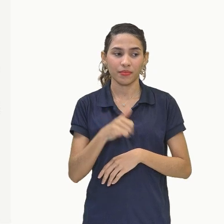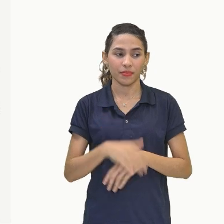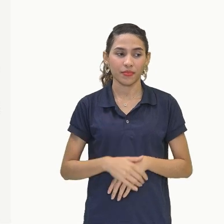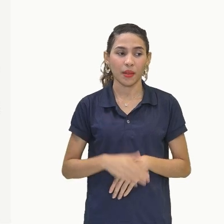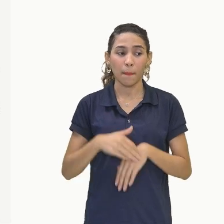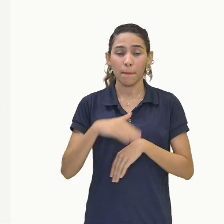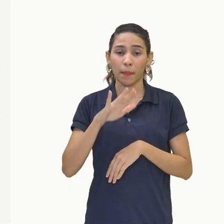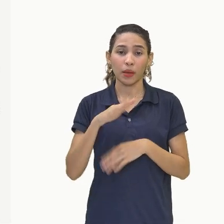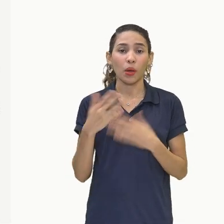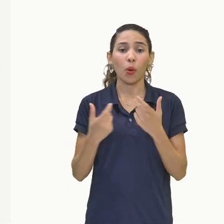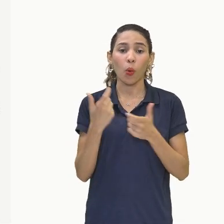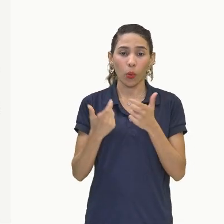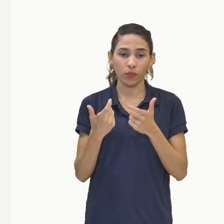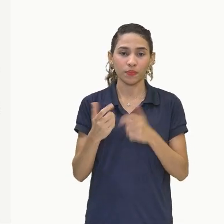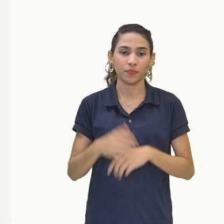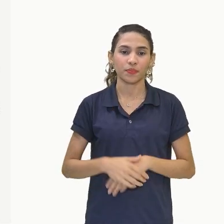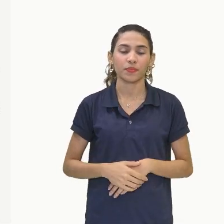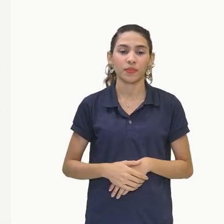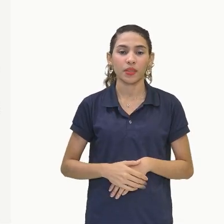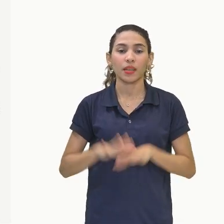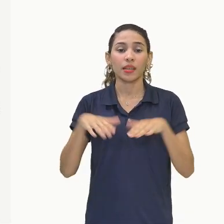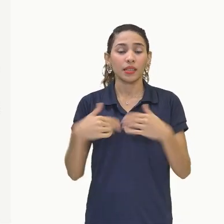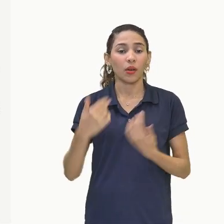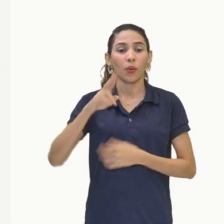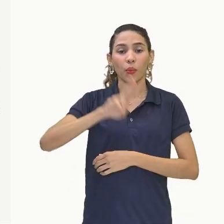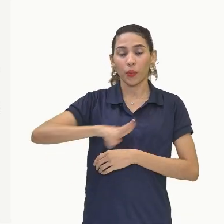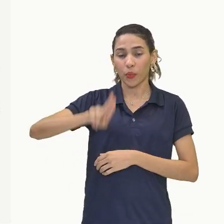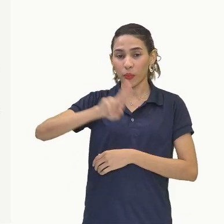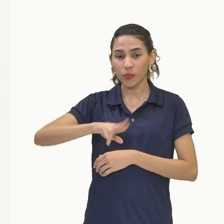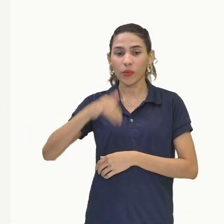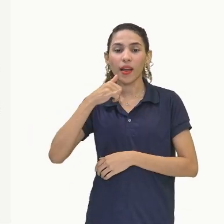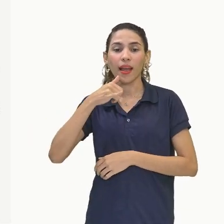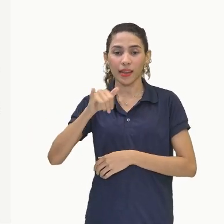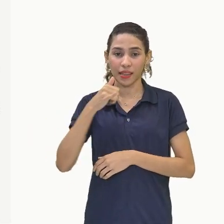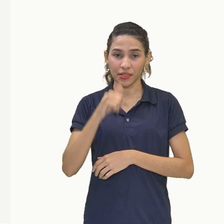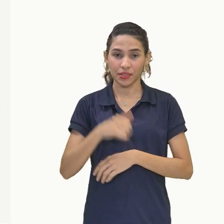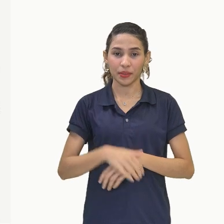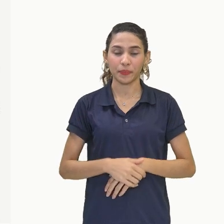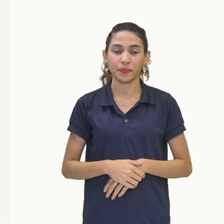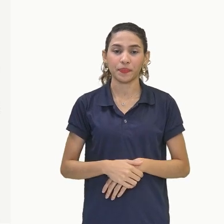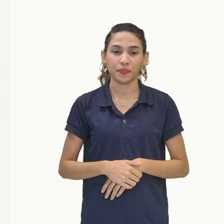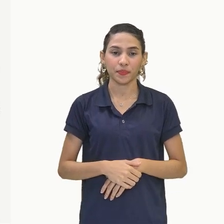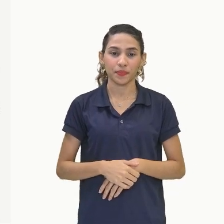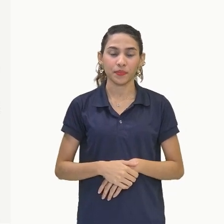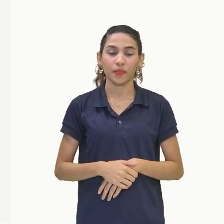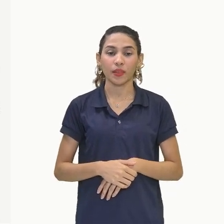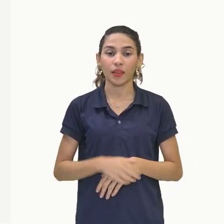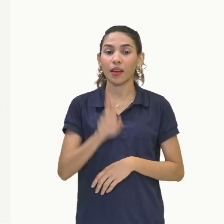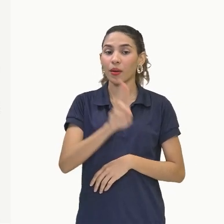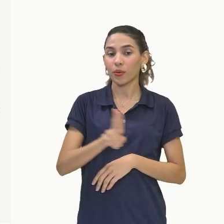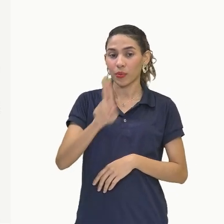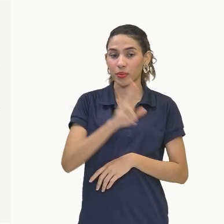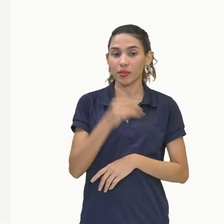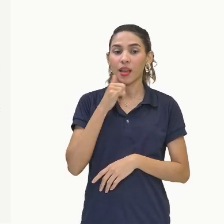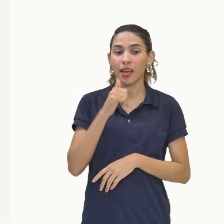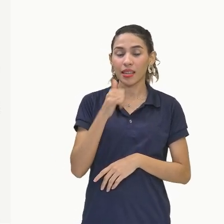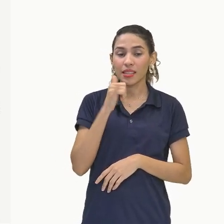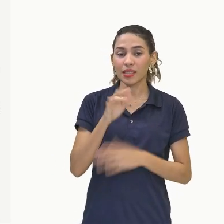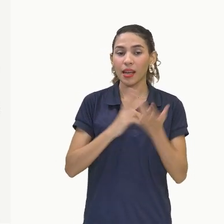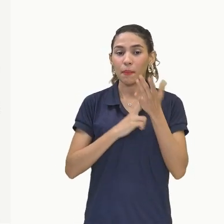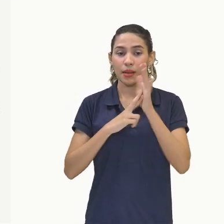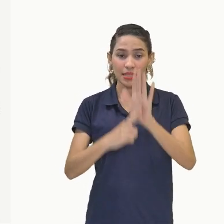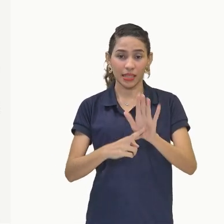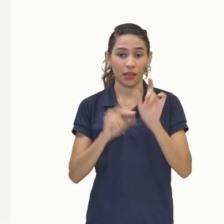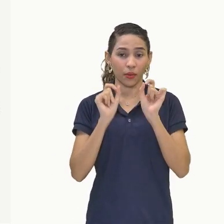logo, nós temos aqui, ó, o consumo de energia. O consumo de energia, ele representa